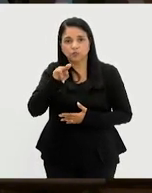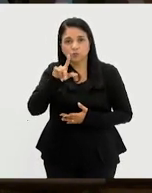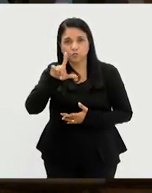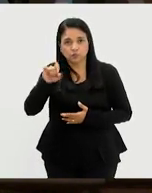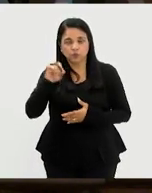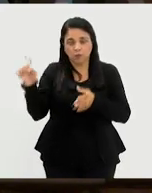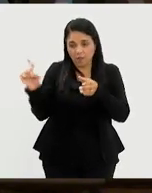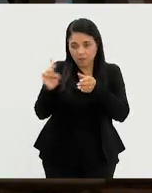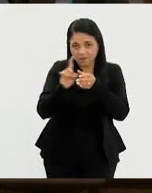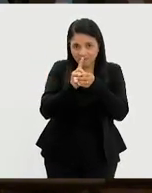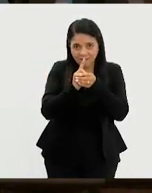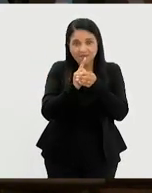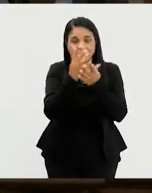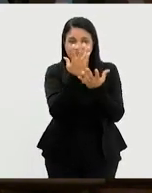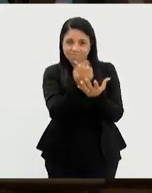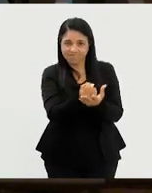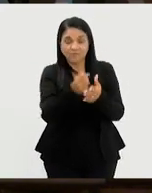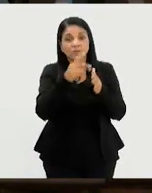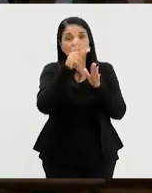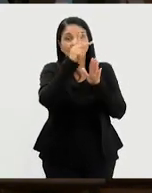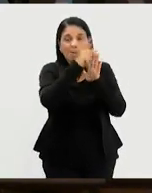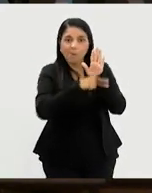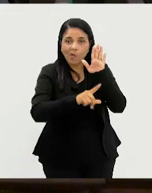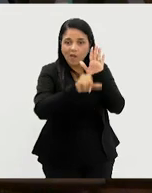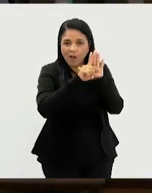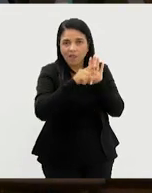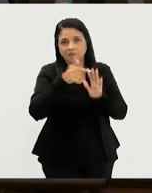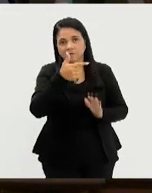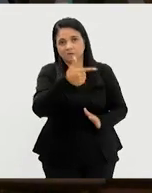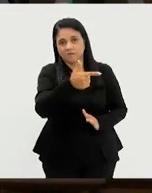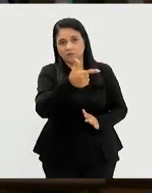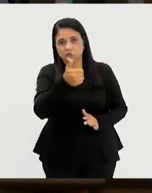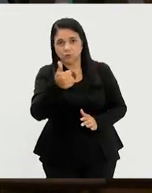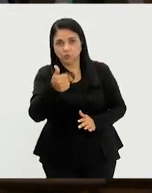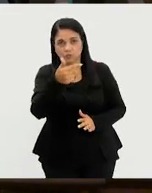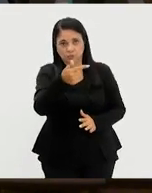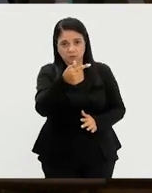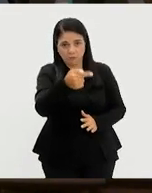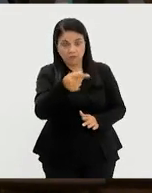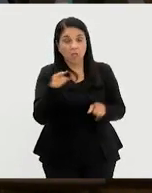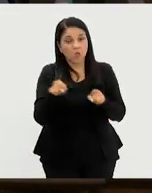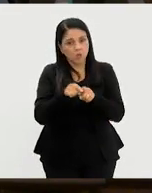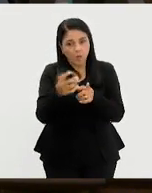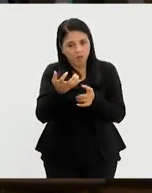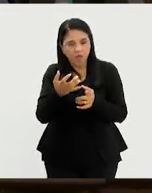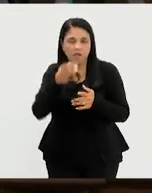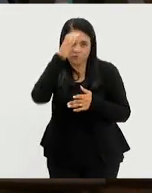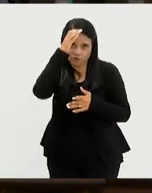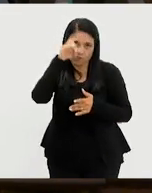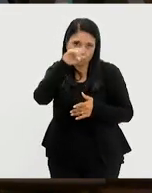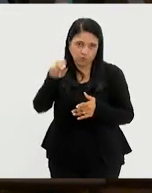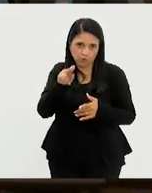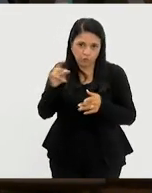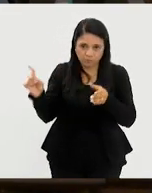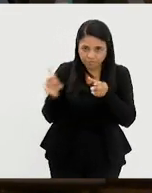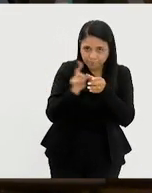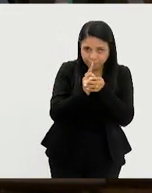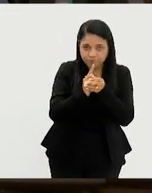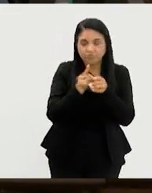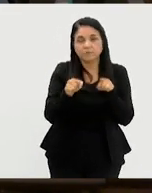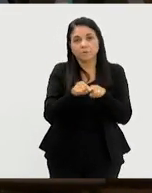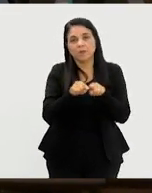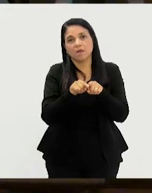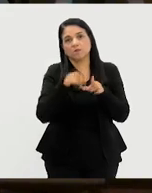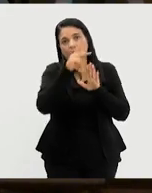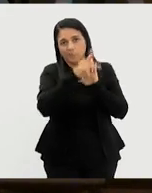concedida no projeto 2117 Eu também Deputado Moni com autoria deputada primeiro deputada